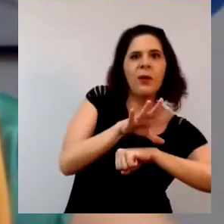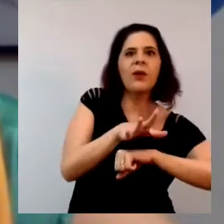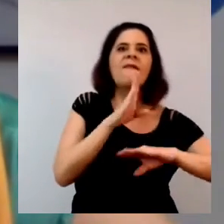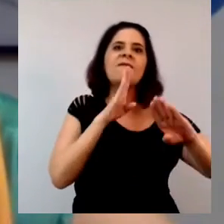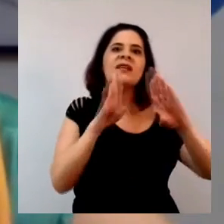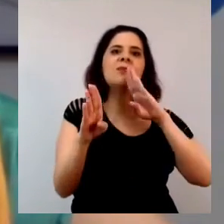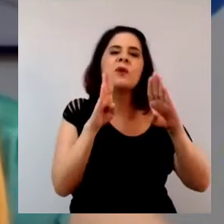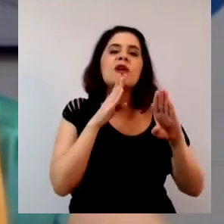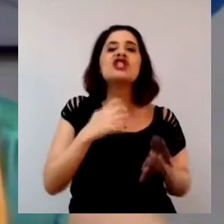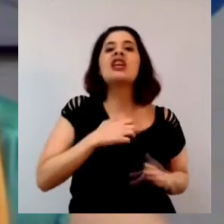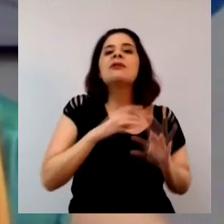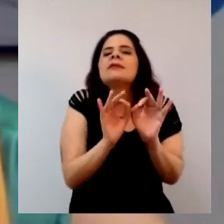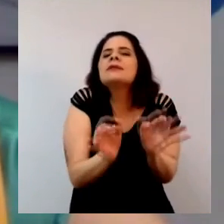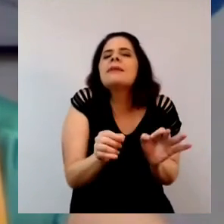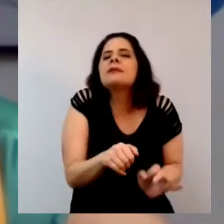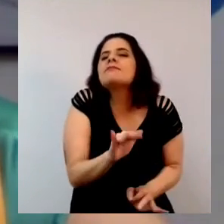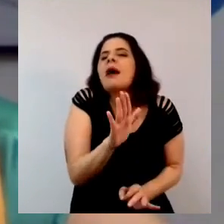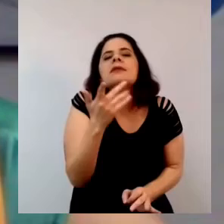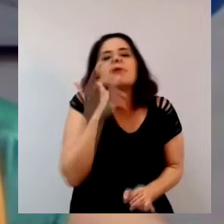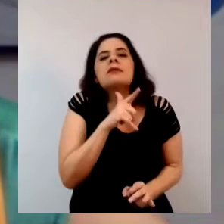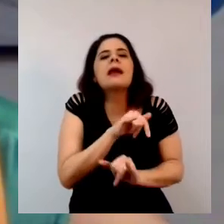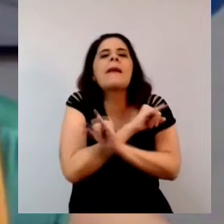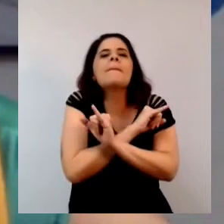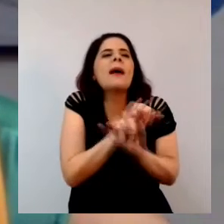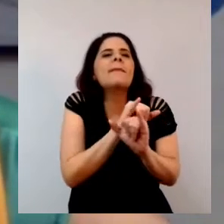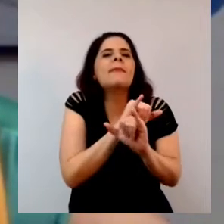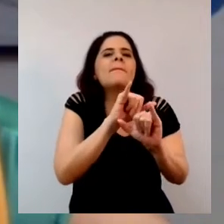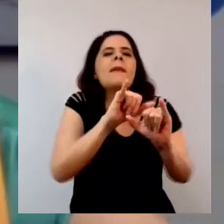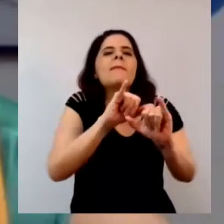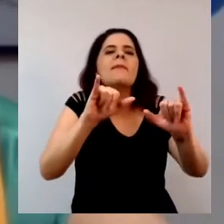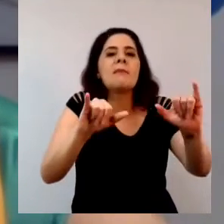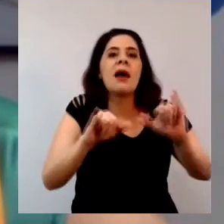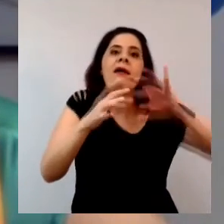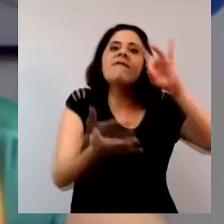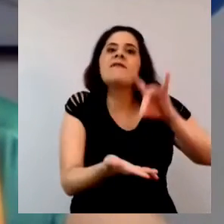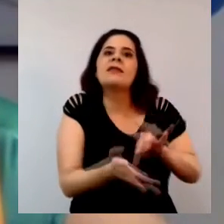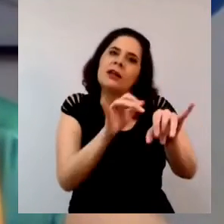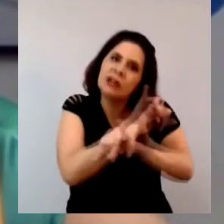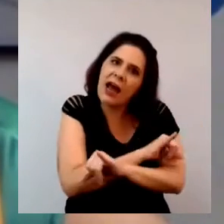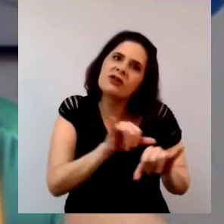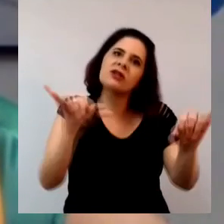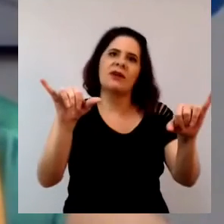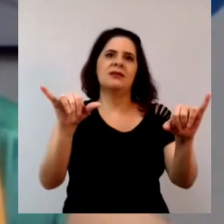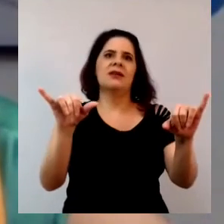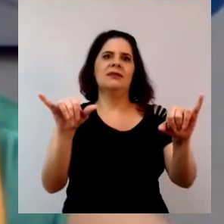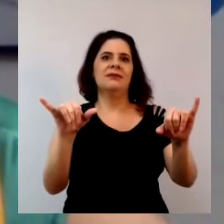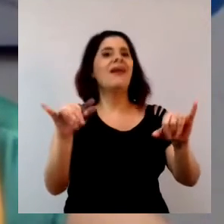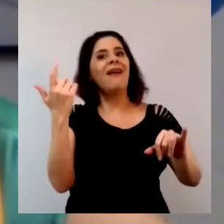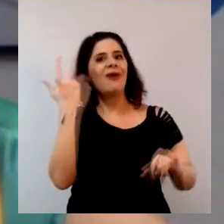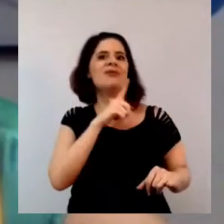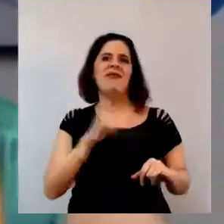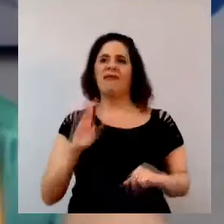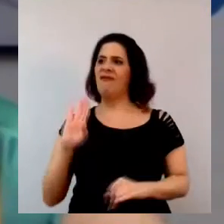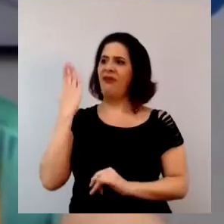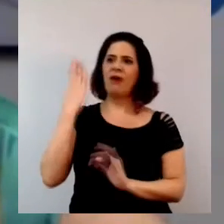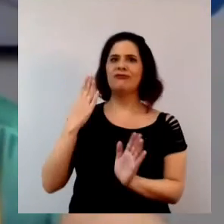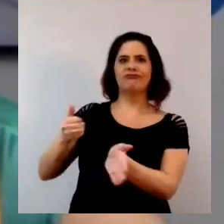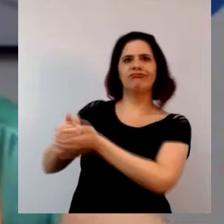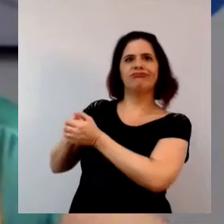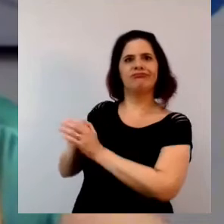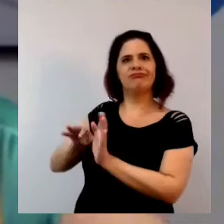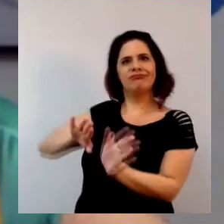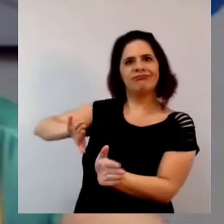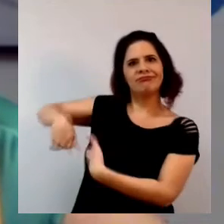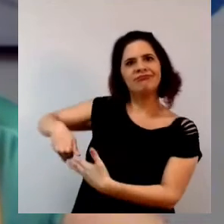a gente consegue combater isso é combatível. E nós temos as metodologias para